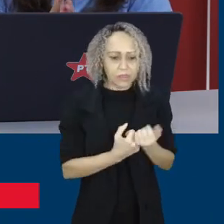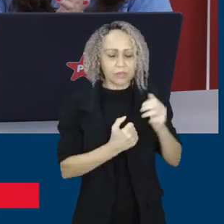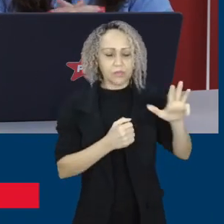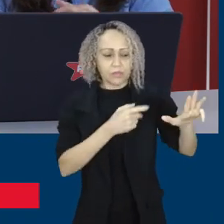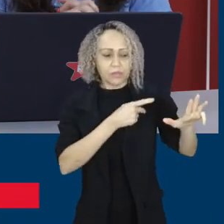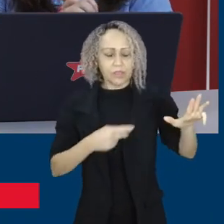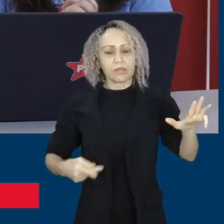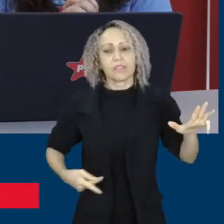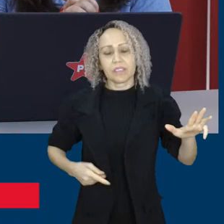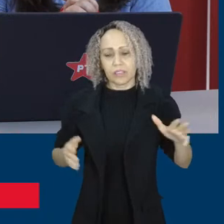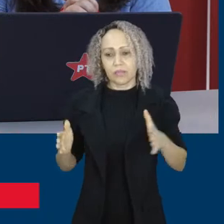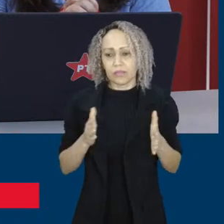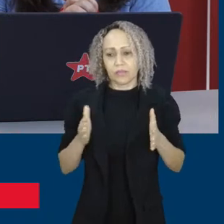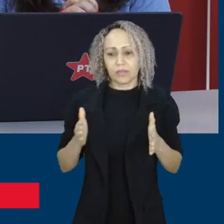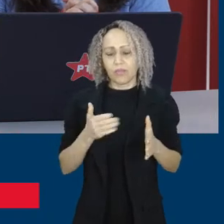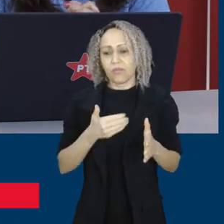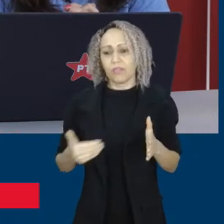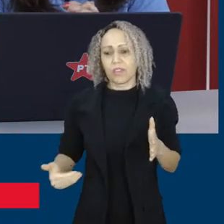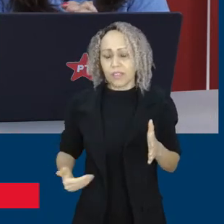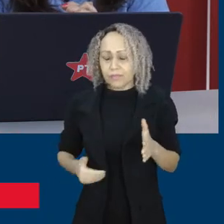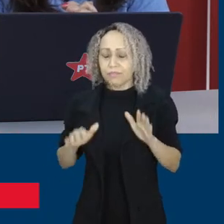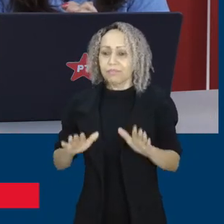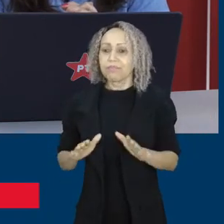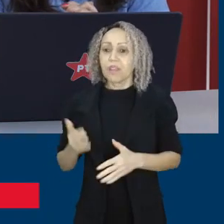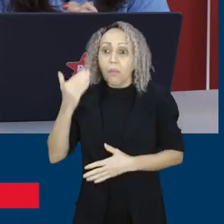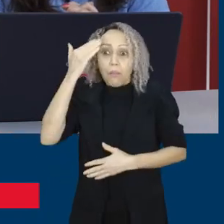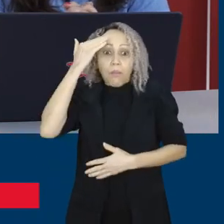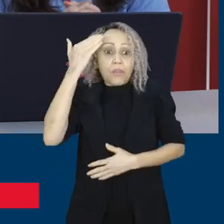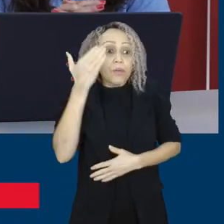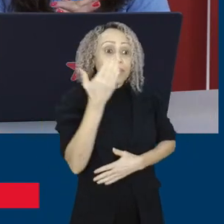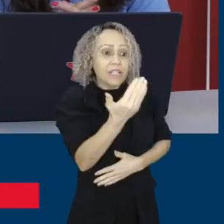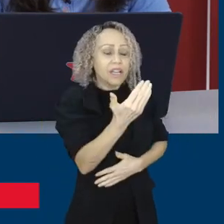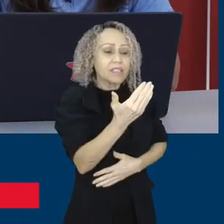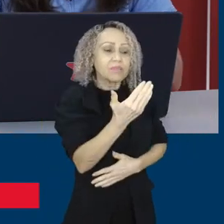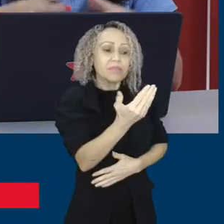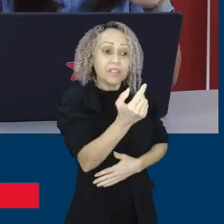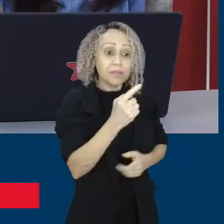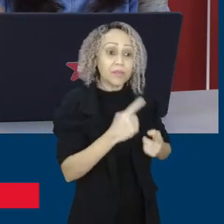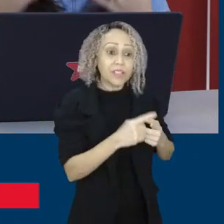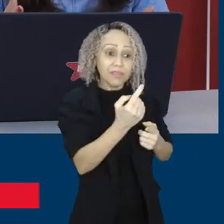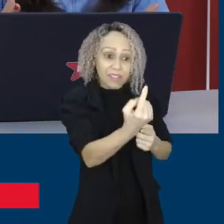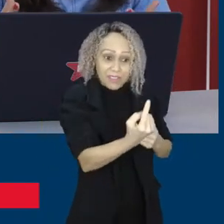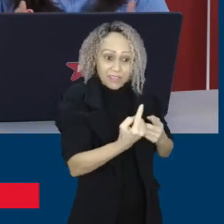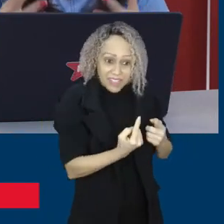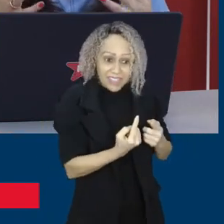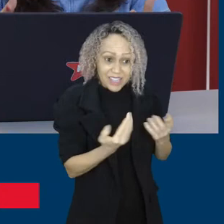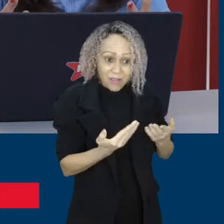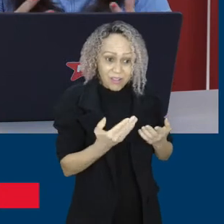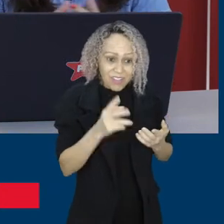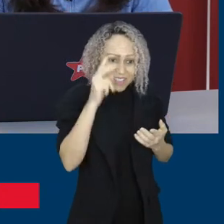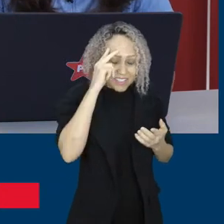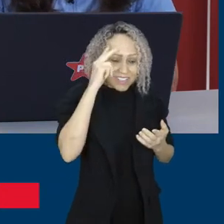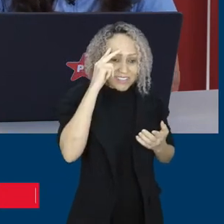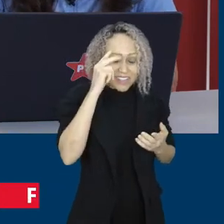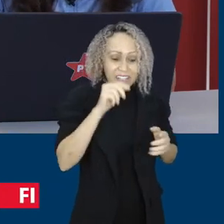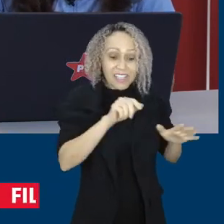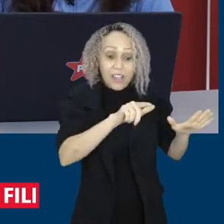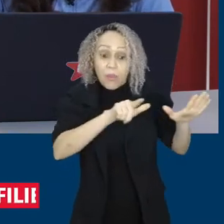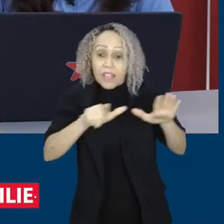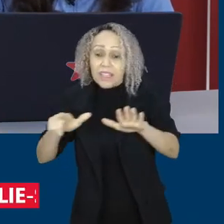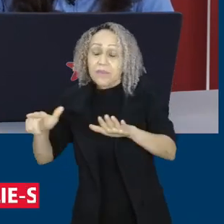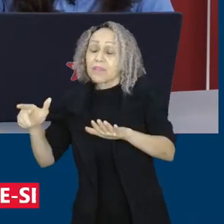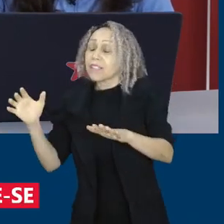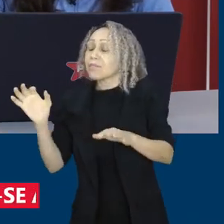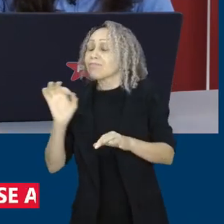saber muito obrigada pela sua participação aqui com a gente nessa segunda-feira uma ótima semana e ótimo trabalho aí